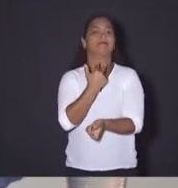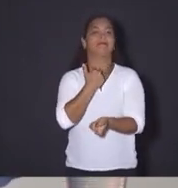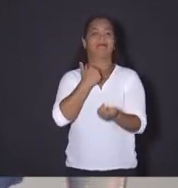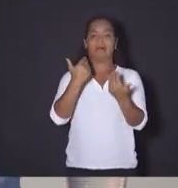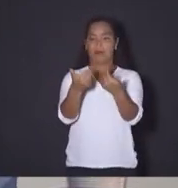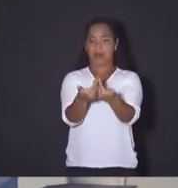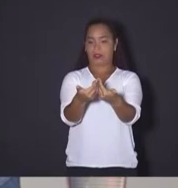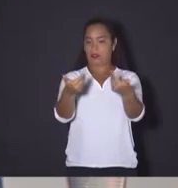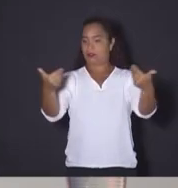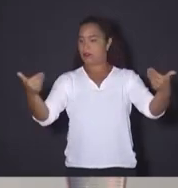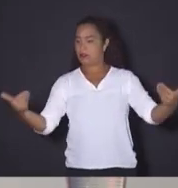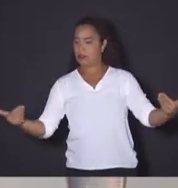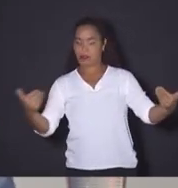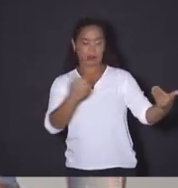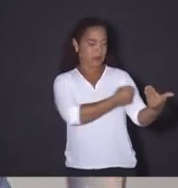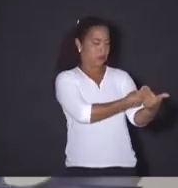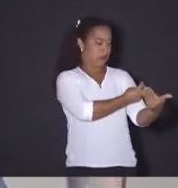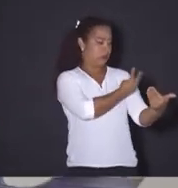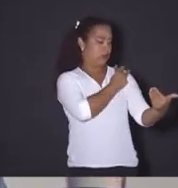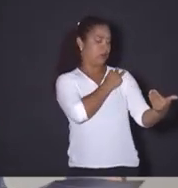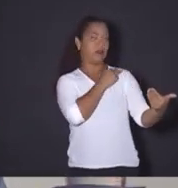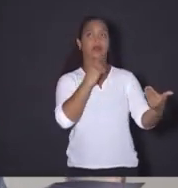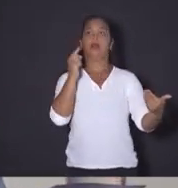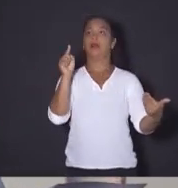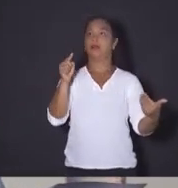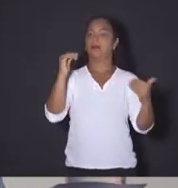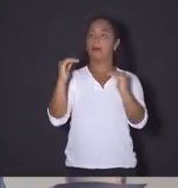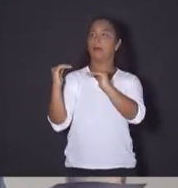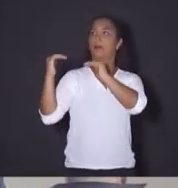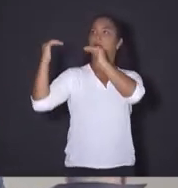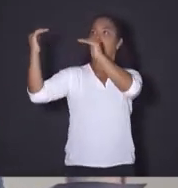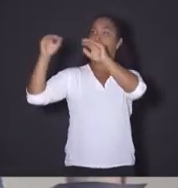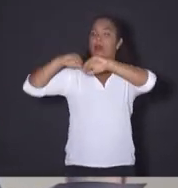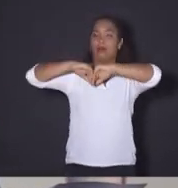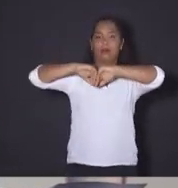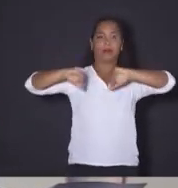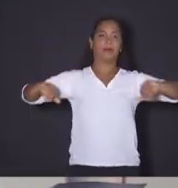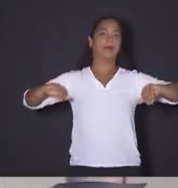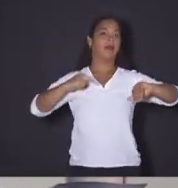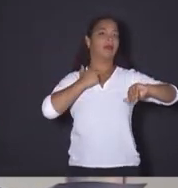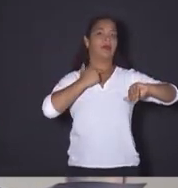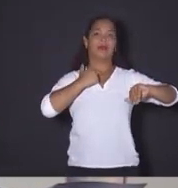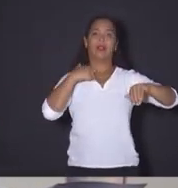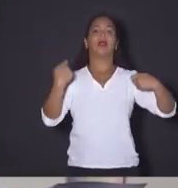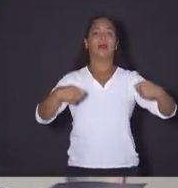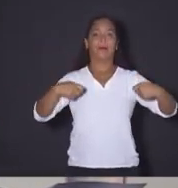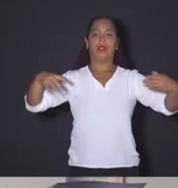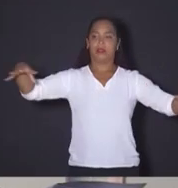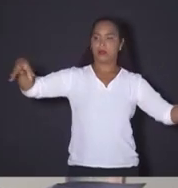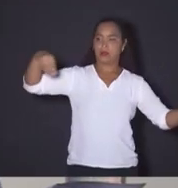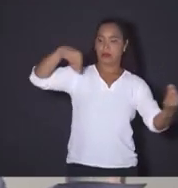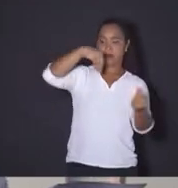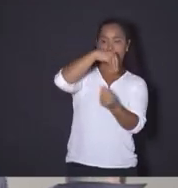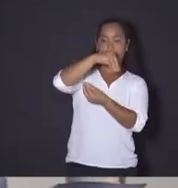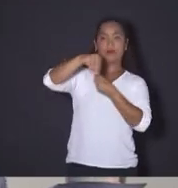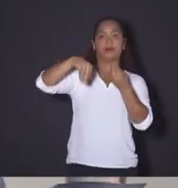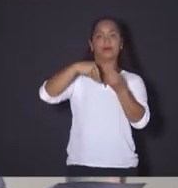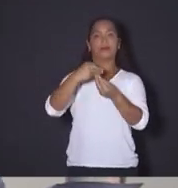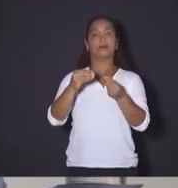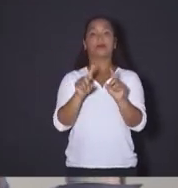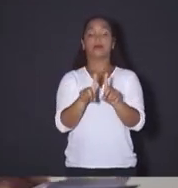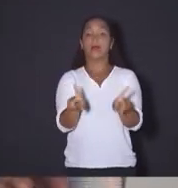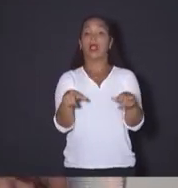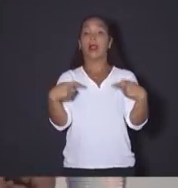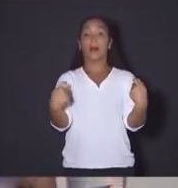educação básica educação superior é preciso pensar a integração desses dois níveis da educação mas é